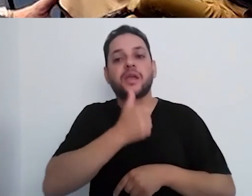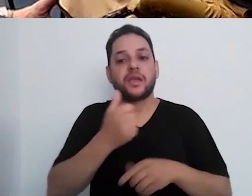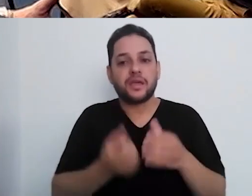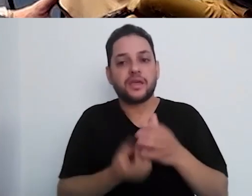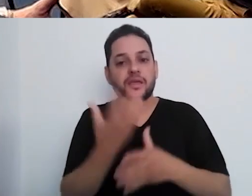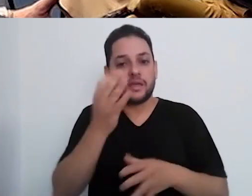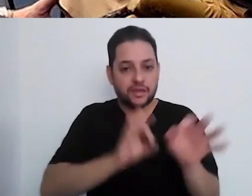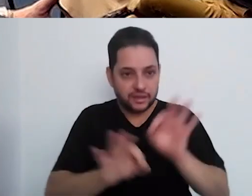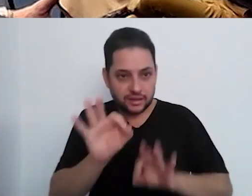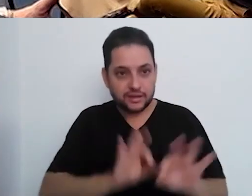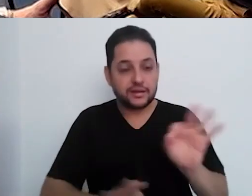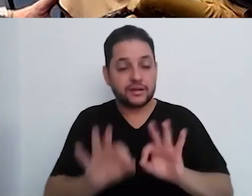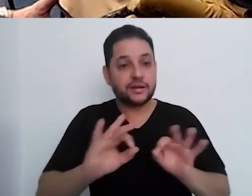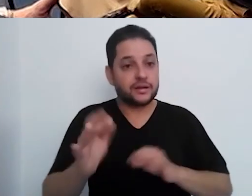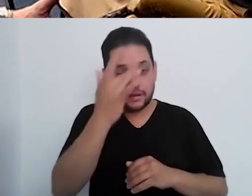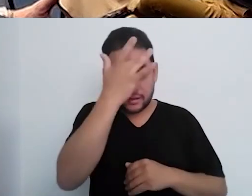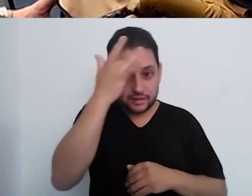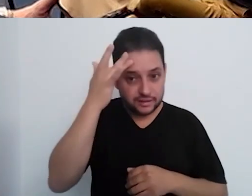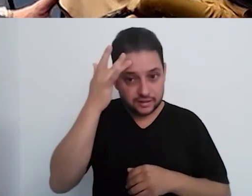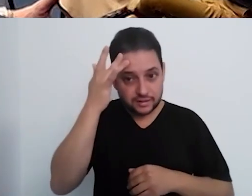impressionante. Pessoas que são